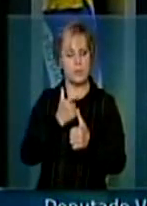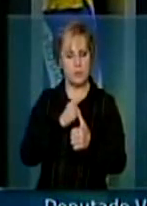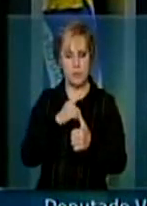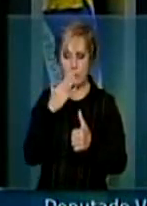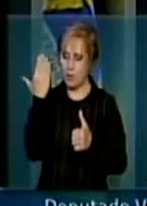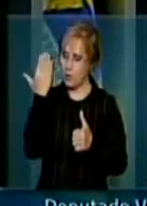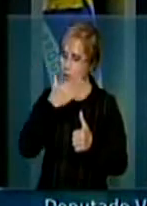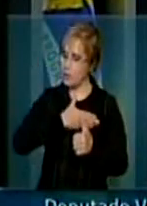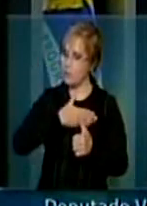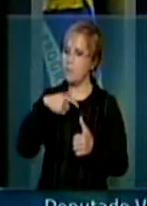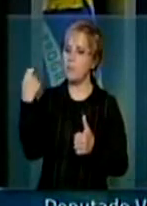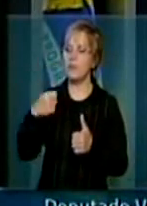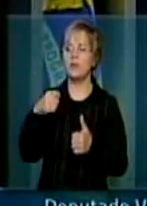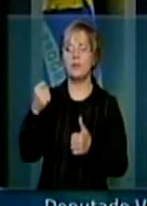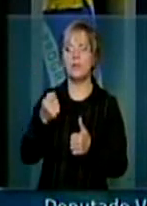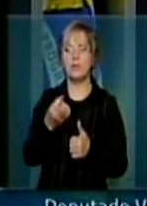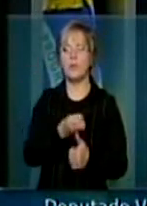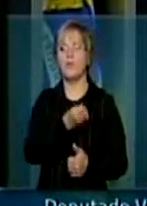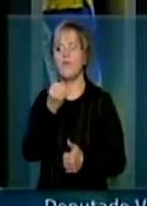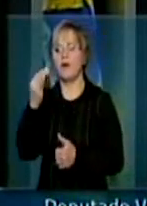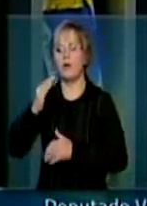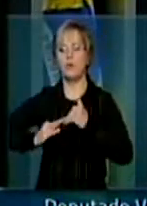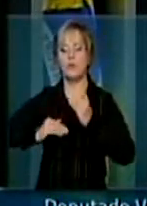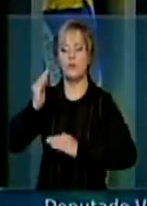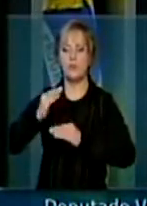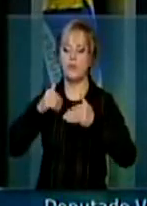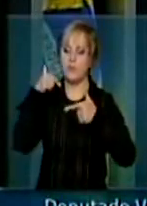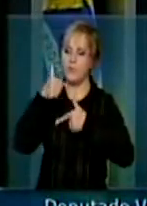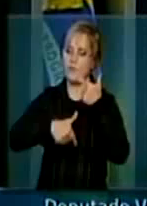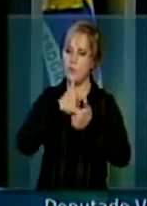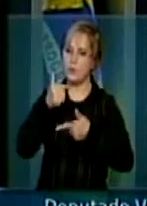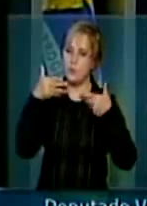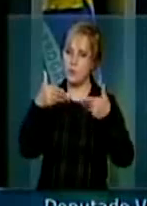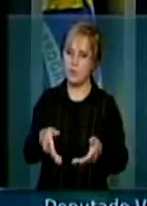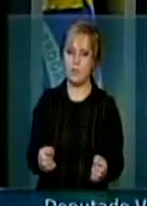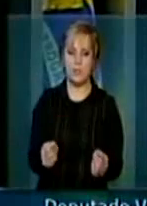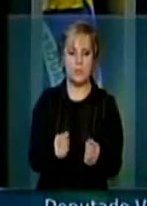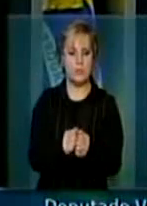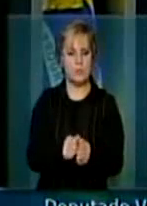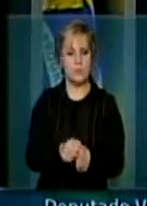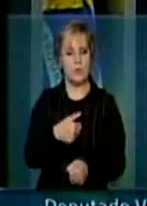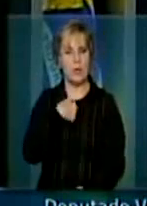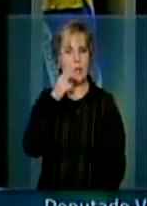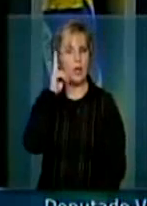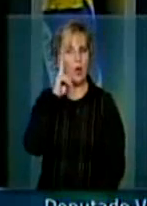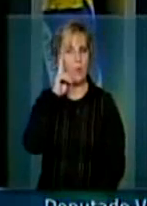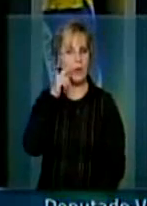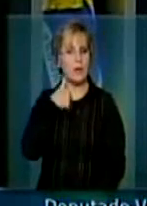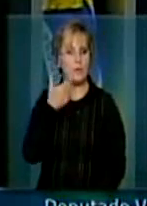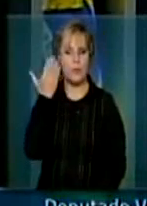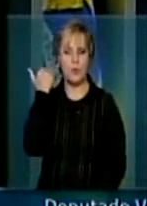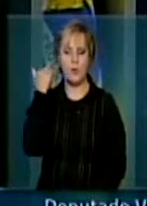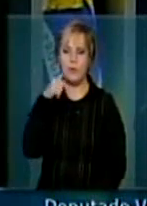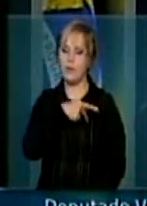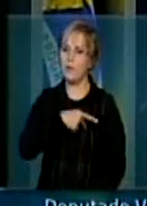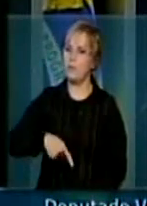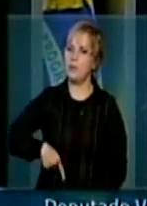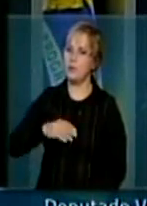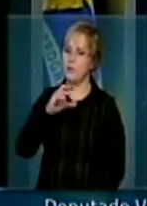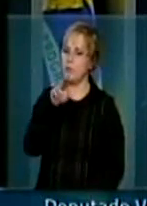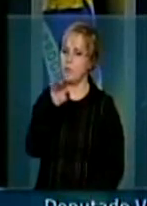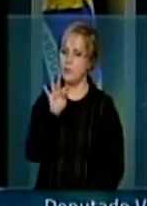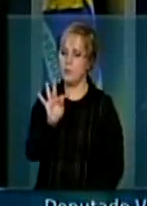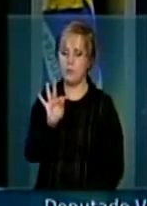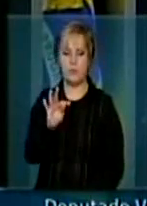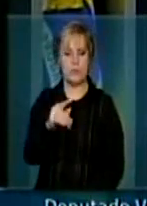da necessidade desses profissionais atuarem. E eu me lembro que, quando eu era ainda presidente da CUT,